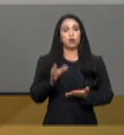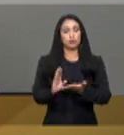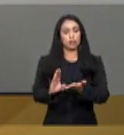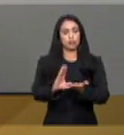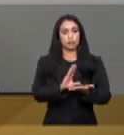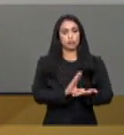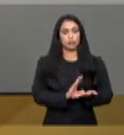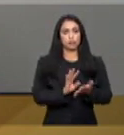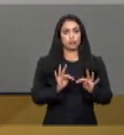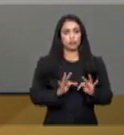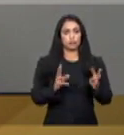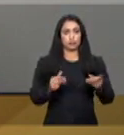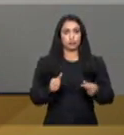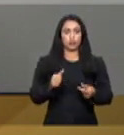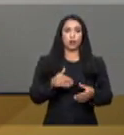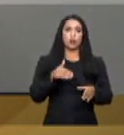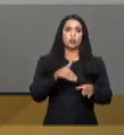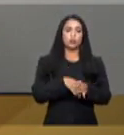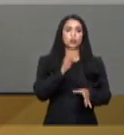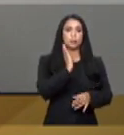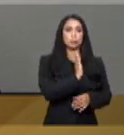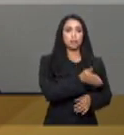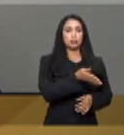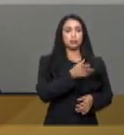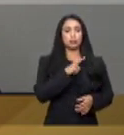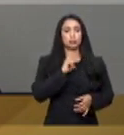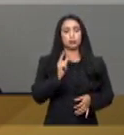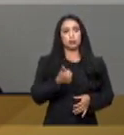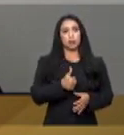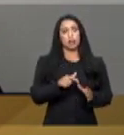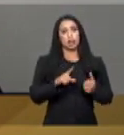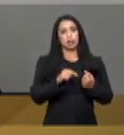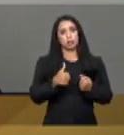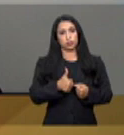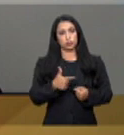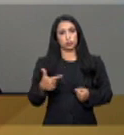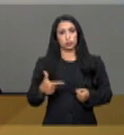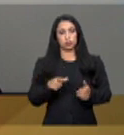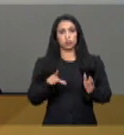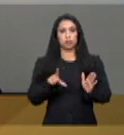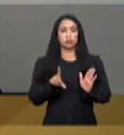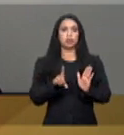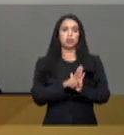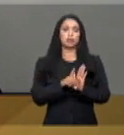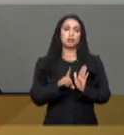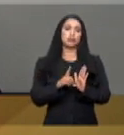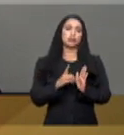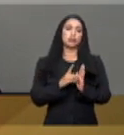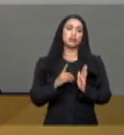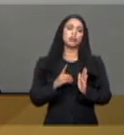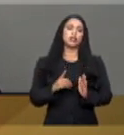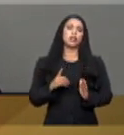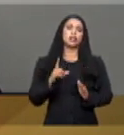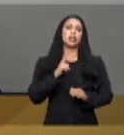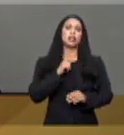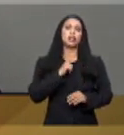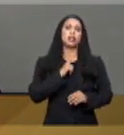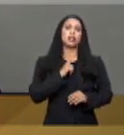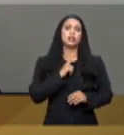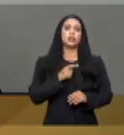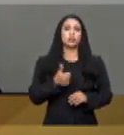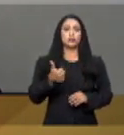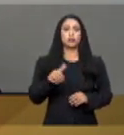reiteradamente suscitado pelos votos vencidos, esculpido no artigo 12 do Decreto-Lei 1598 de 77, fecho